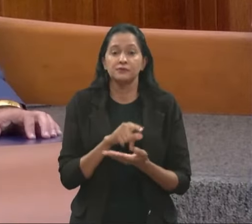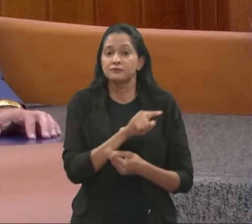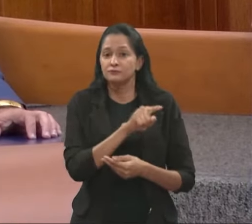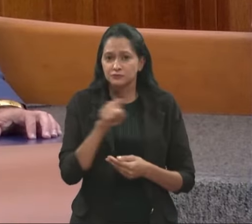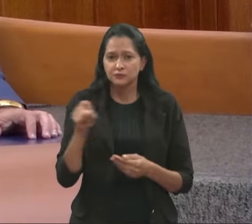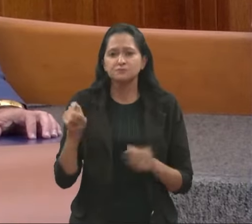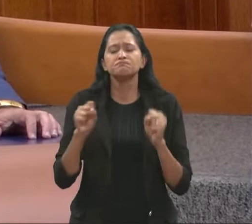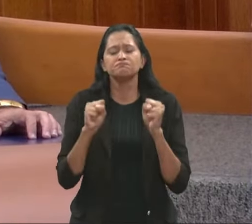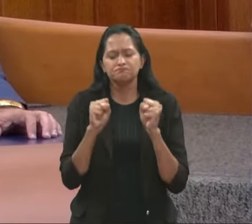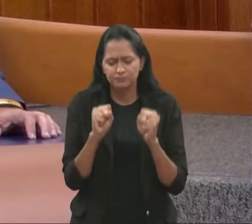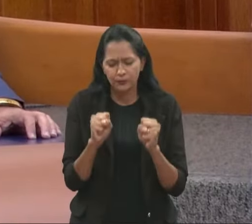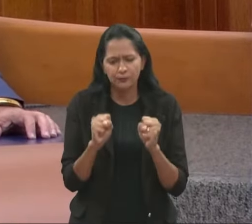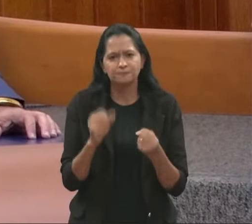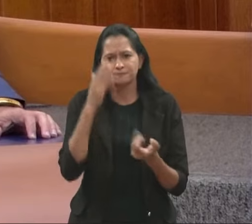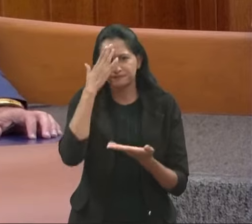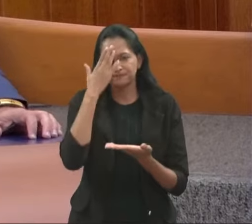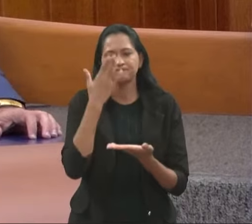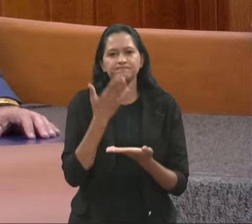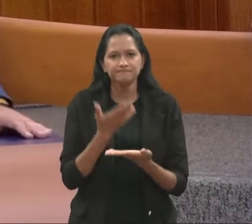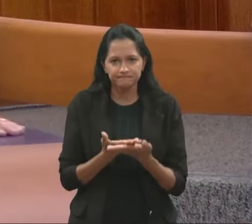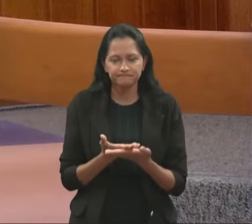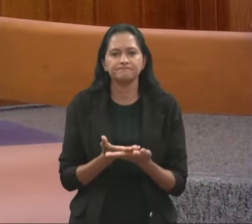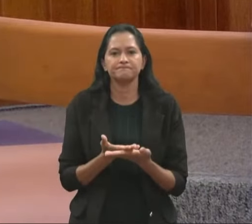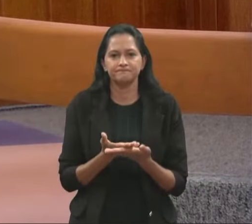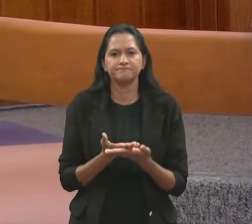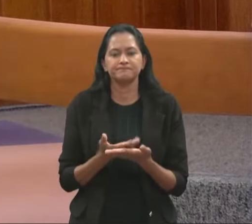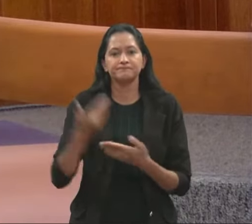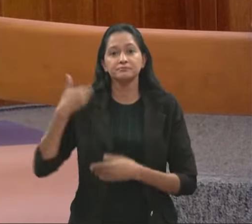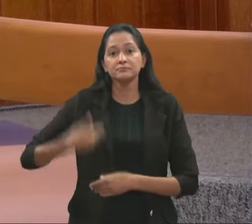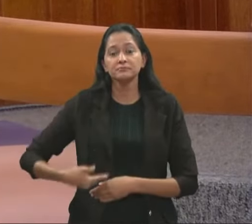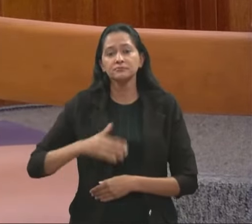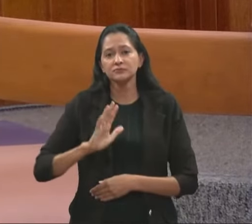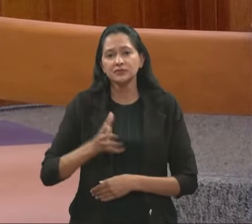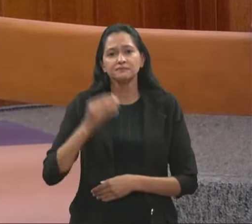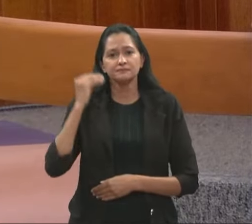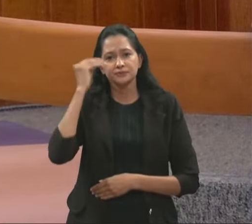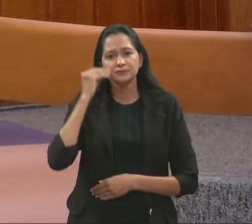certeza. Eu já estou aqui há 18 anos.